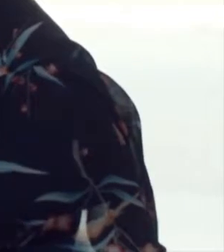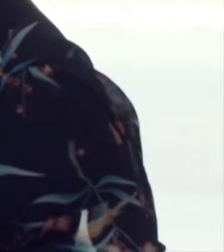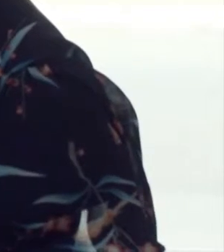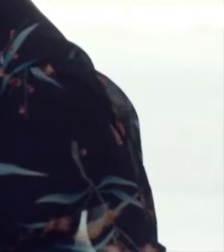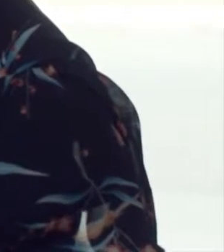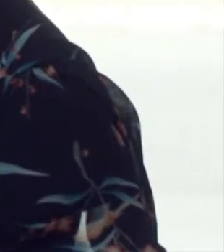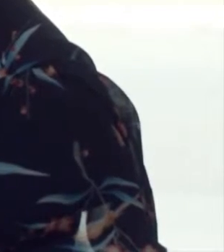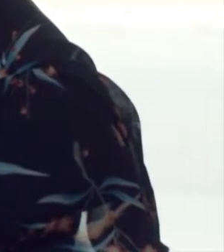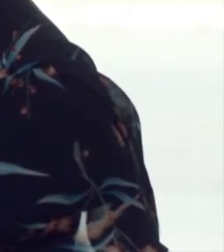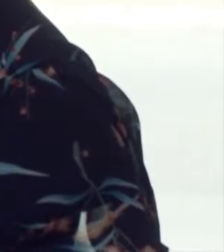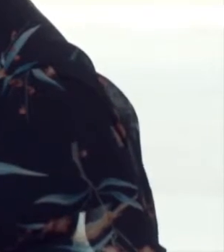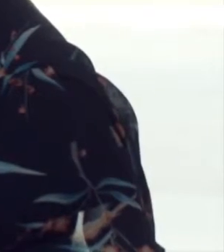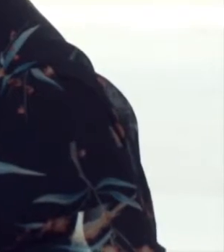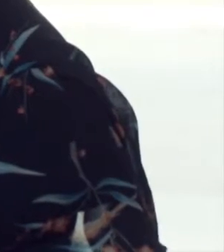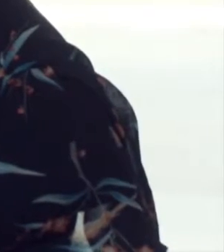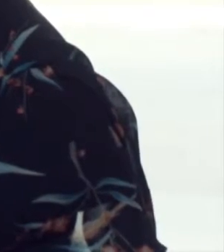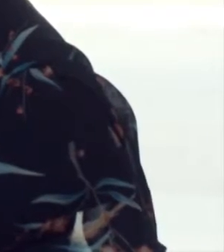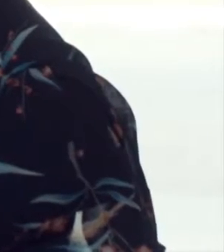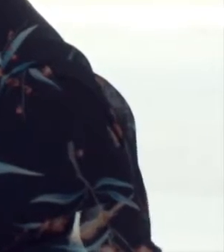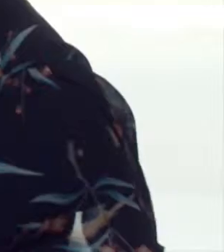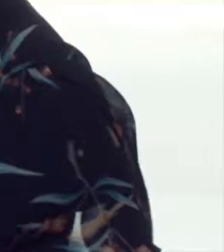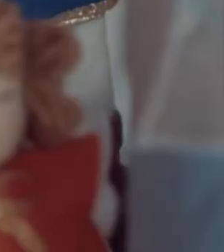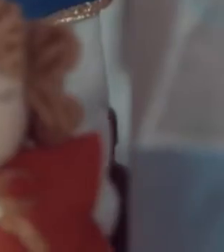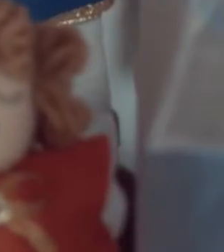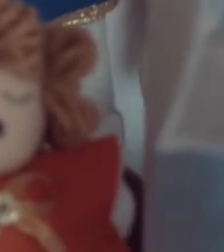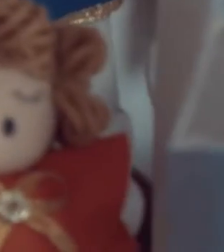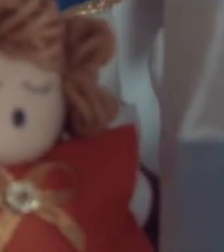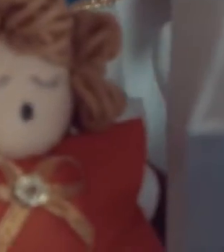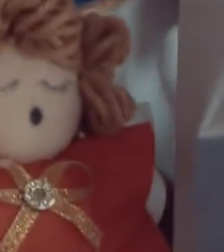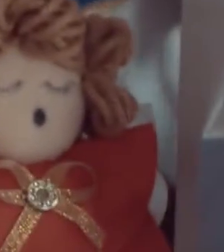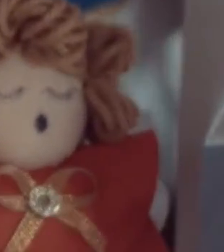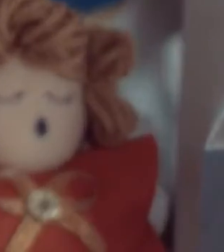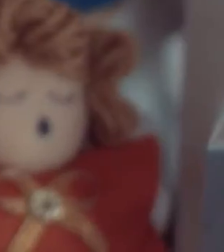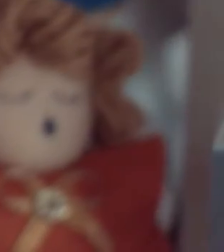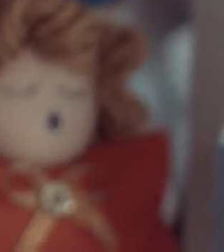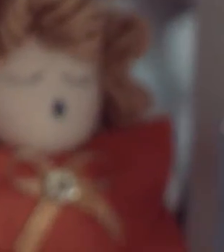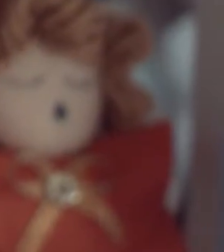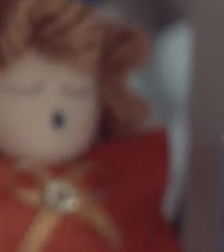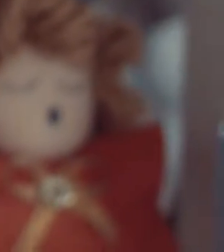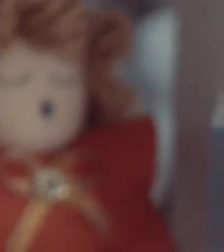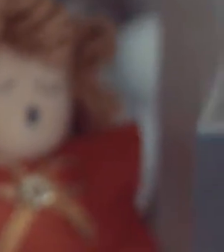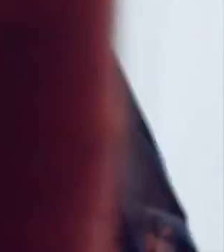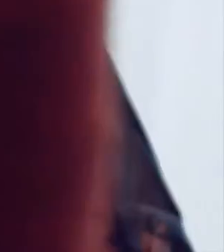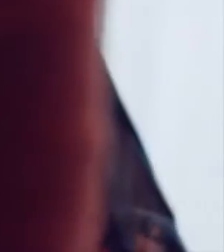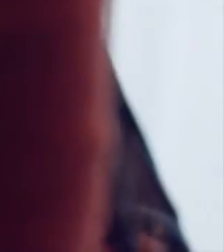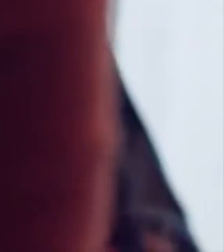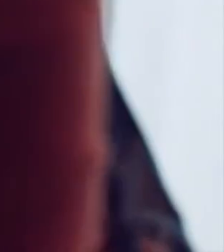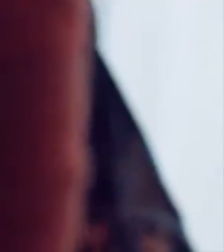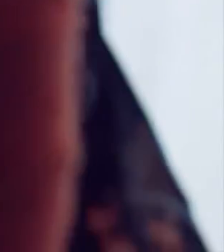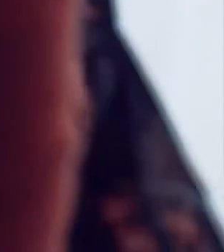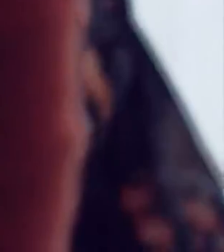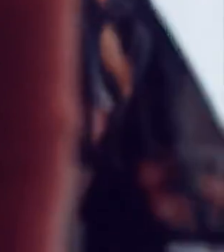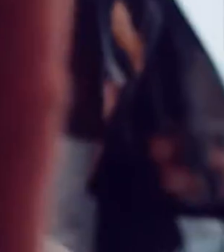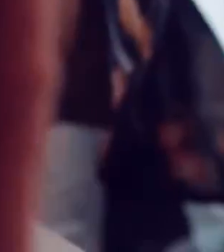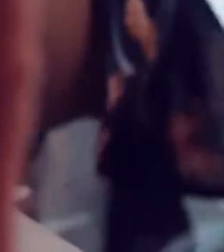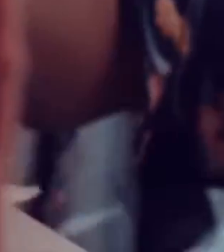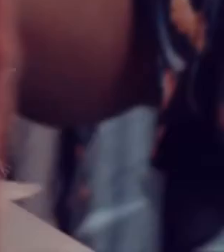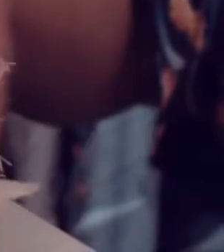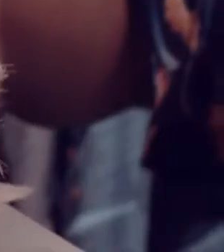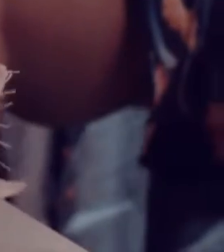começou a partir de uma bonequinha que eu vejo uma senhora que mesmo não vale fiquei encantada com a boneca dela e pedi que ela me